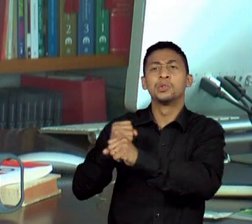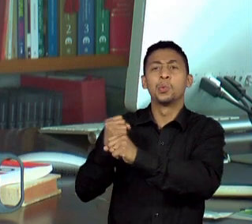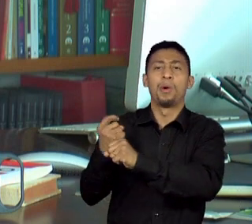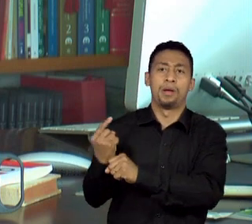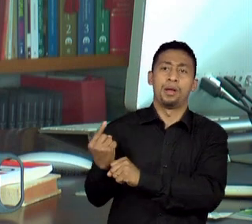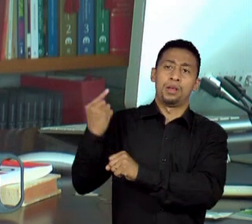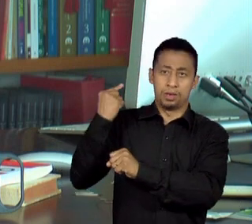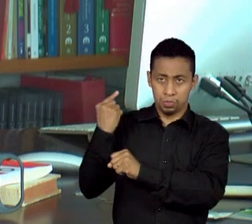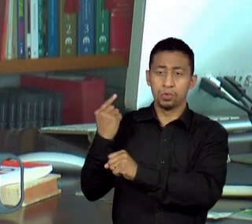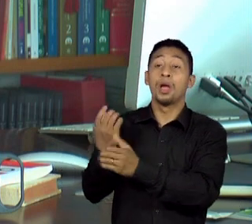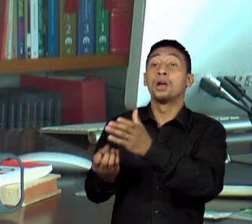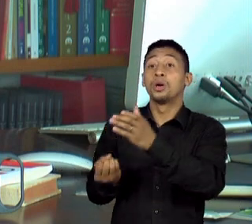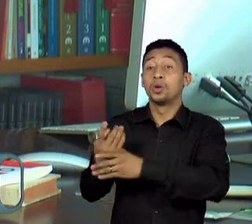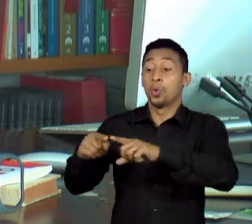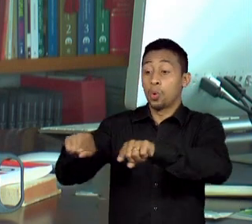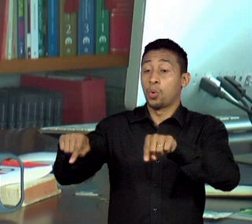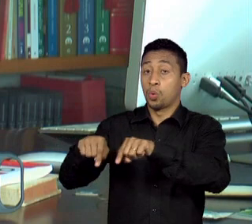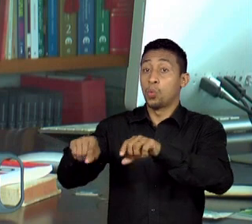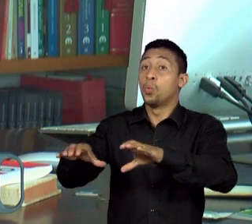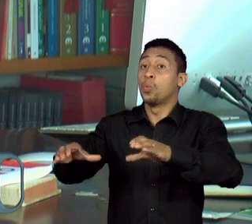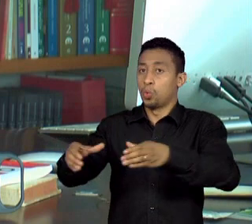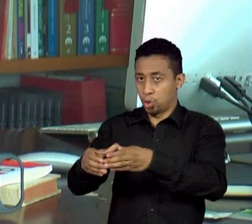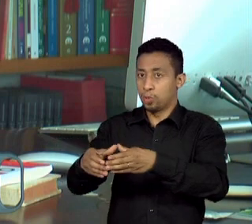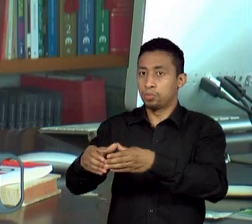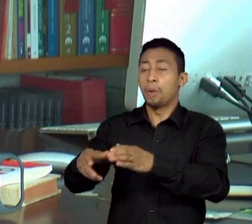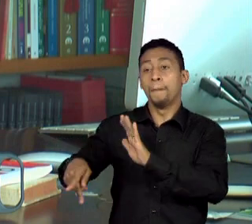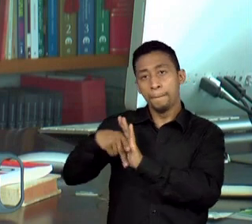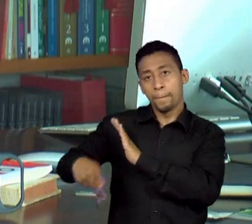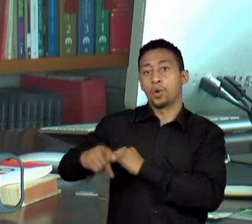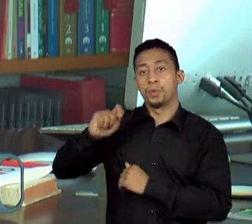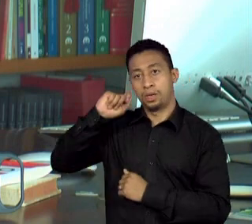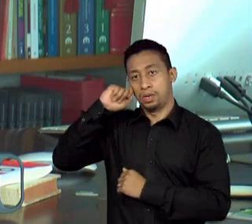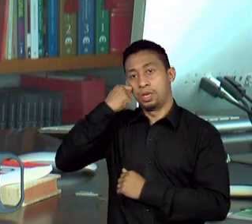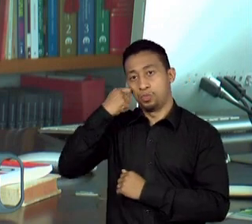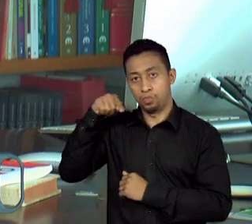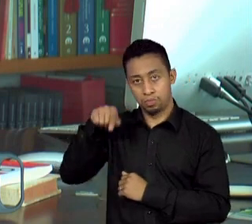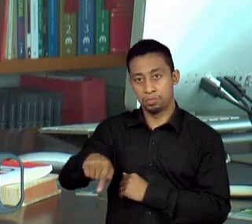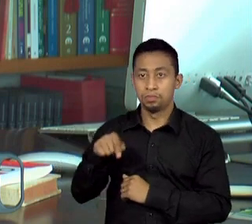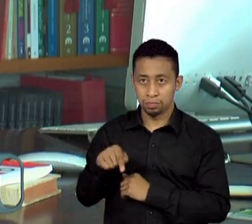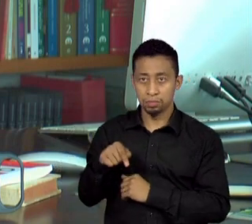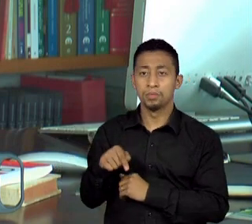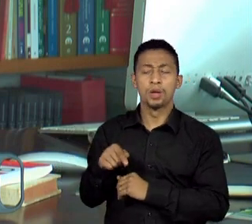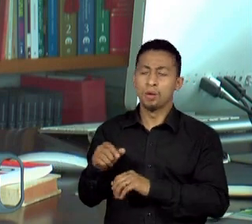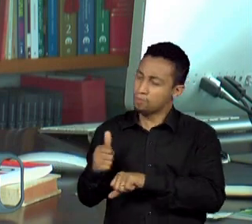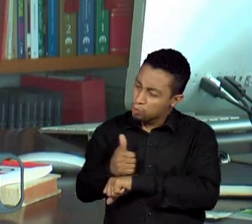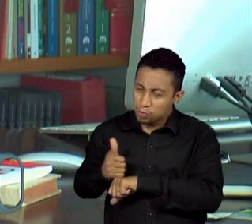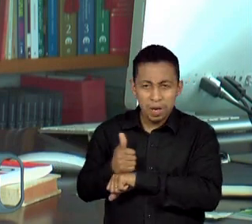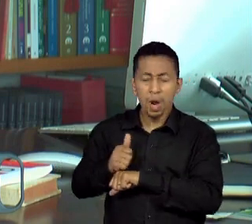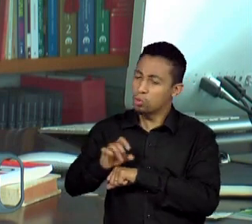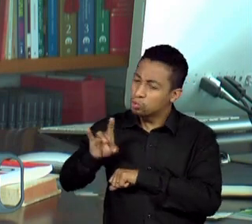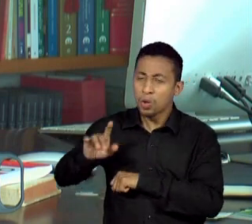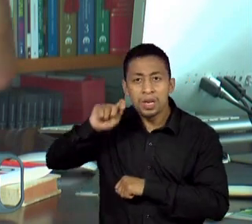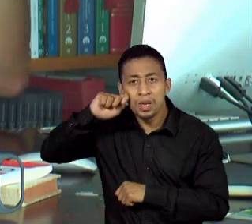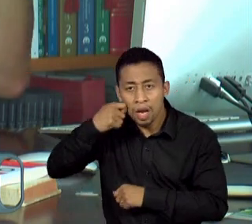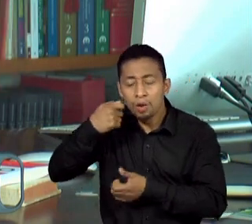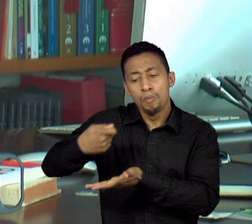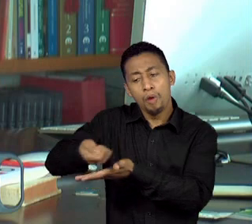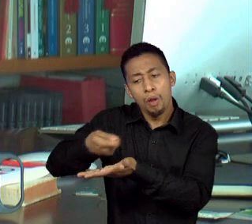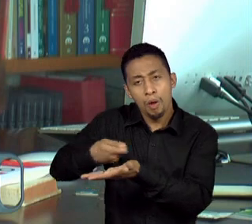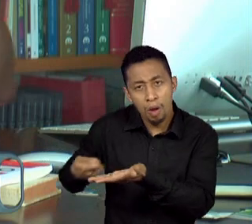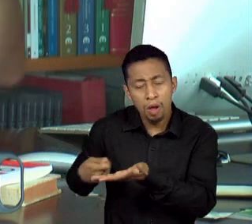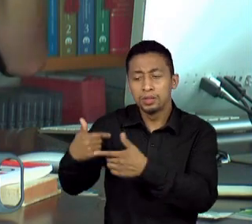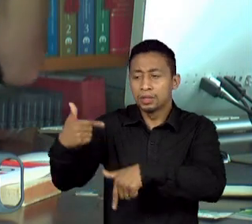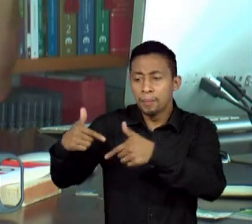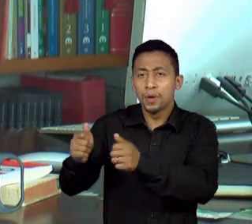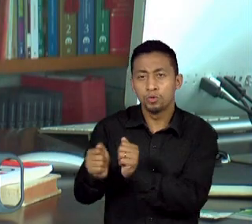Laboratório de Narrativas Negras na FLUP, que são oficinas de roteiristas negros, que a gente trabalha